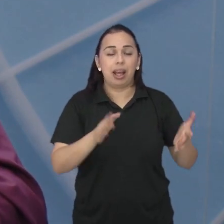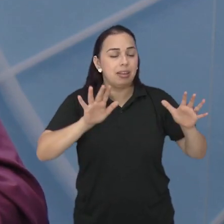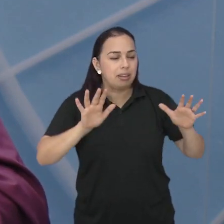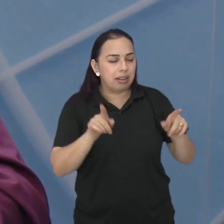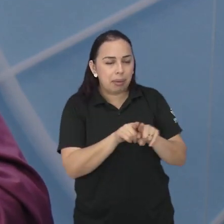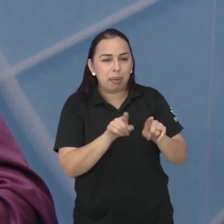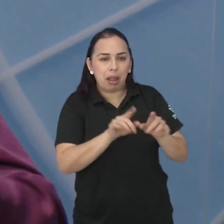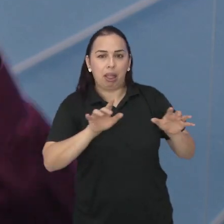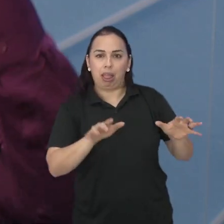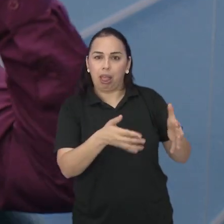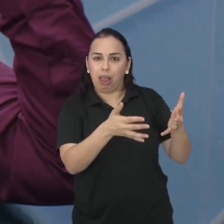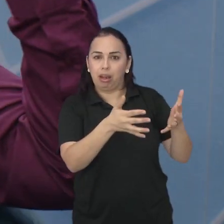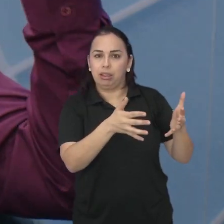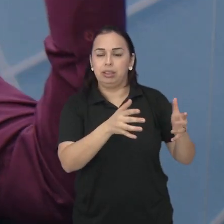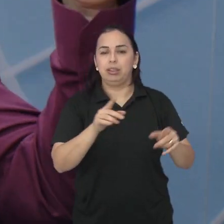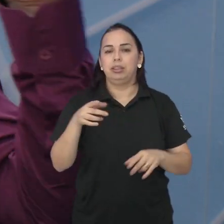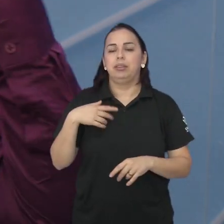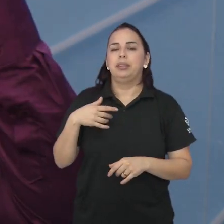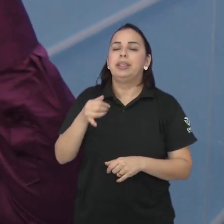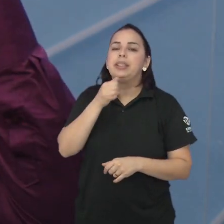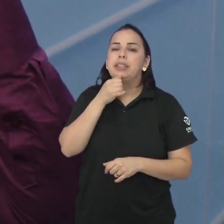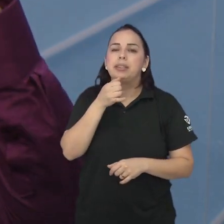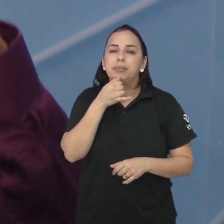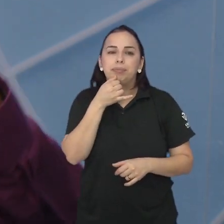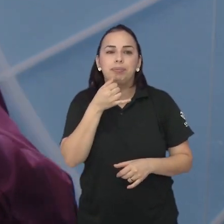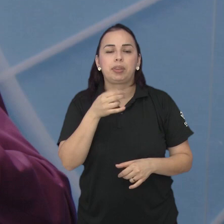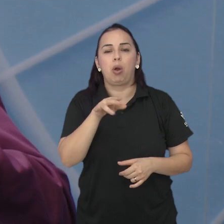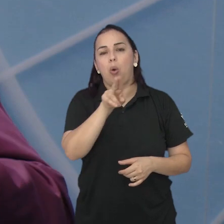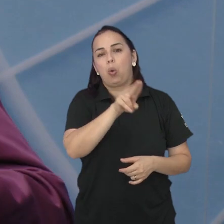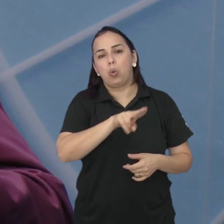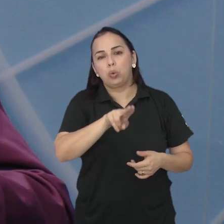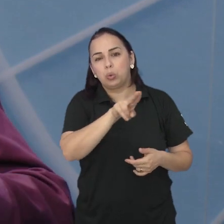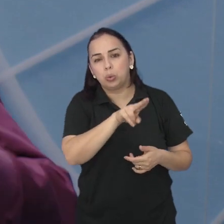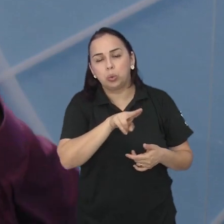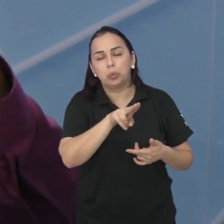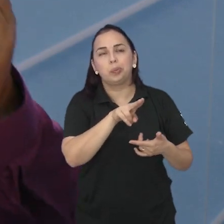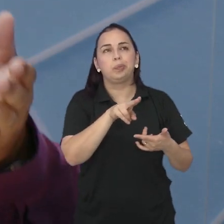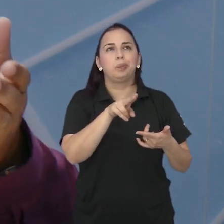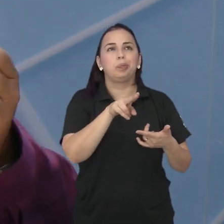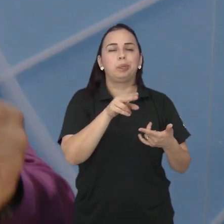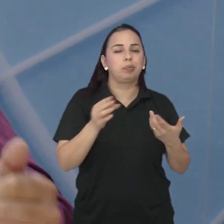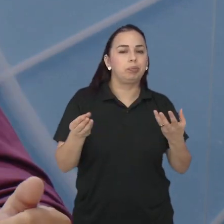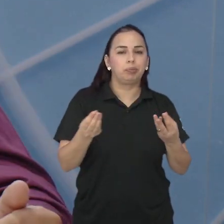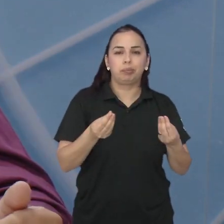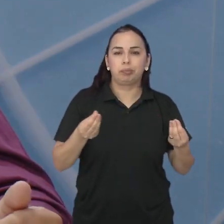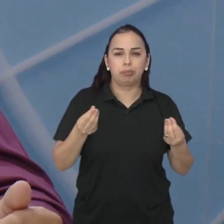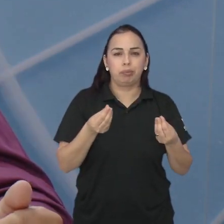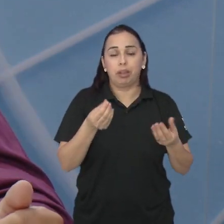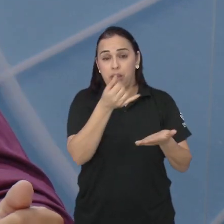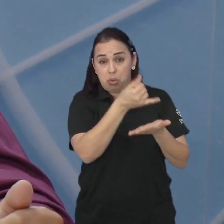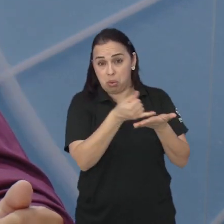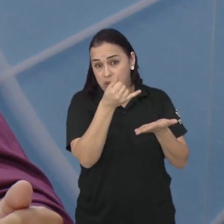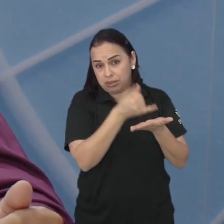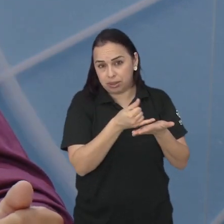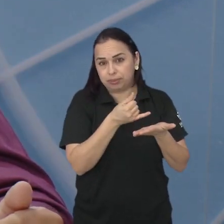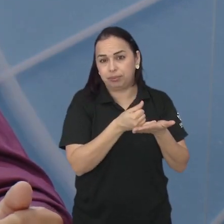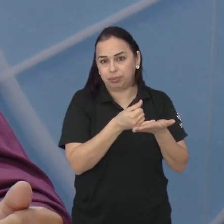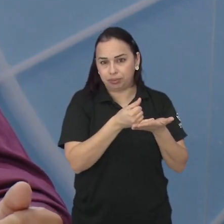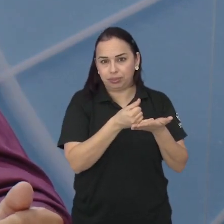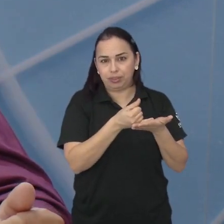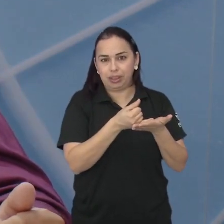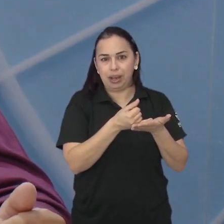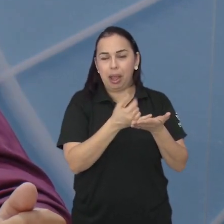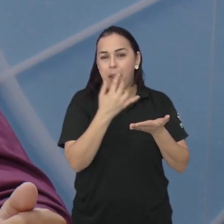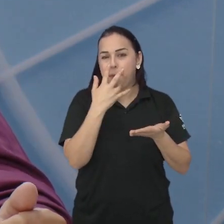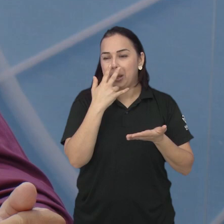reforçador. Então, esse status social que traz, o uso também, seja o tráfico de drogas, que